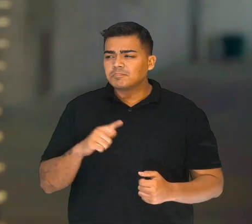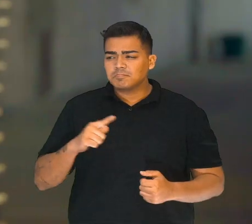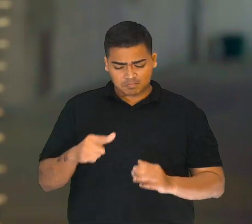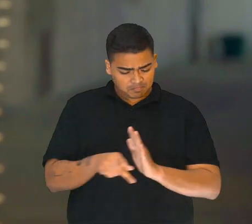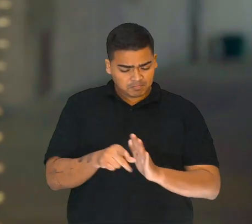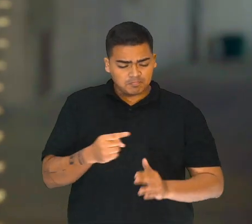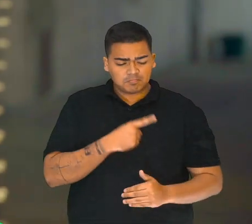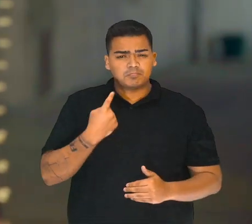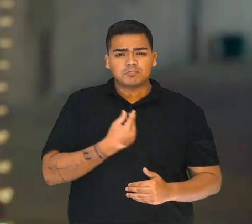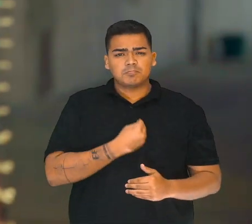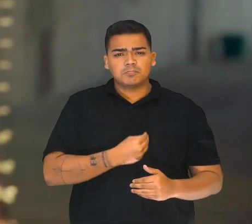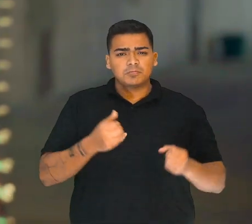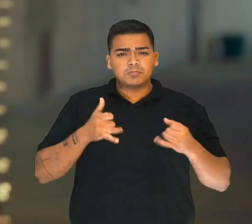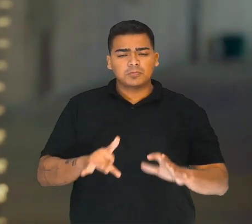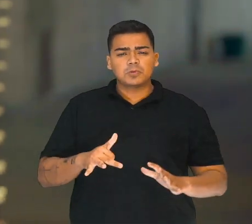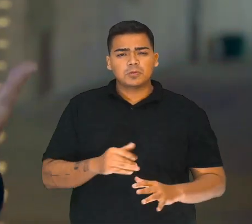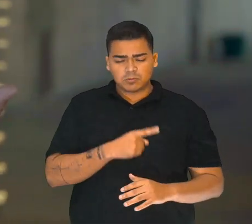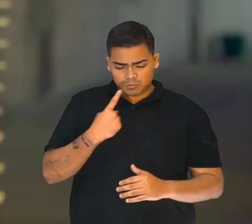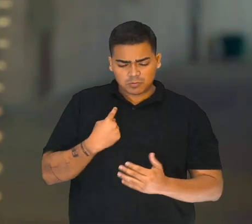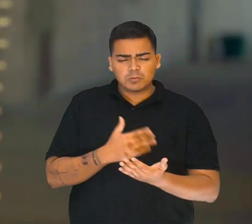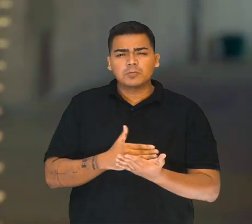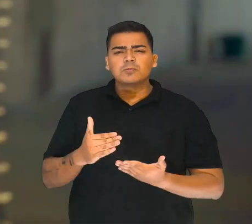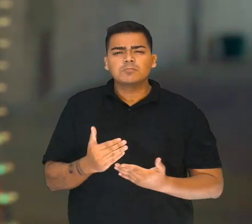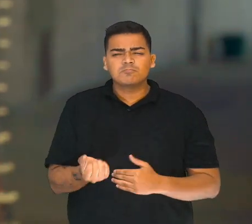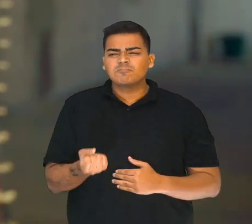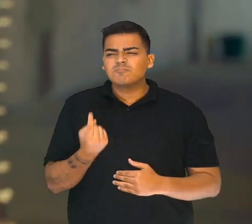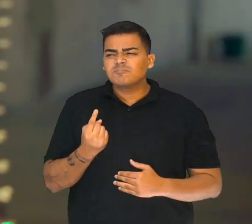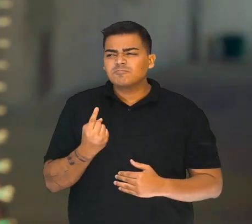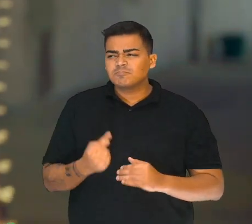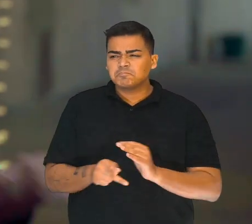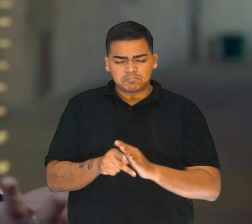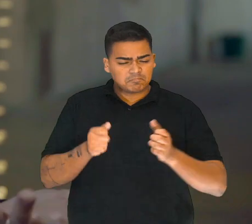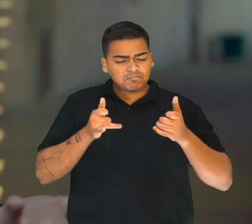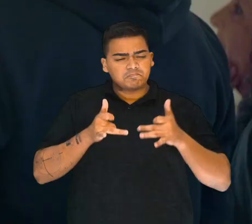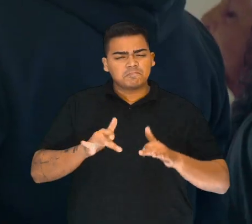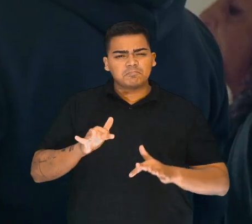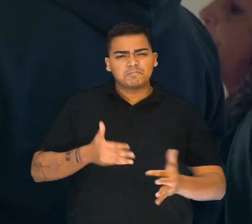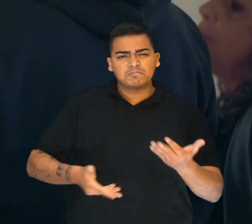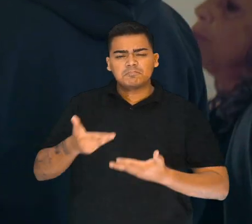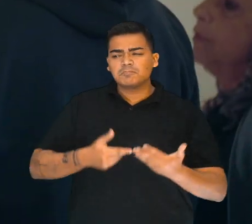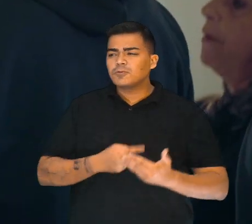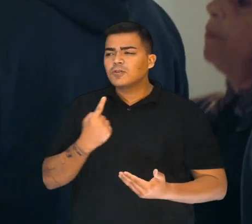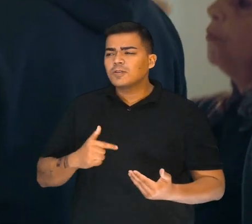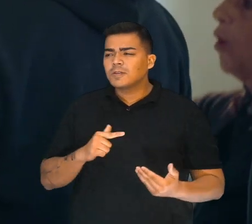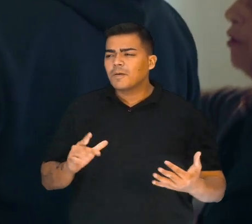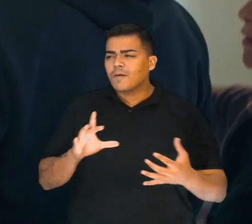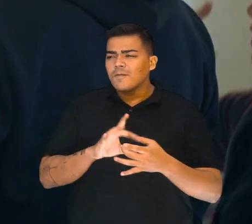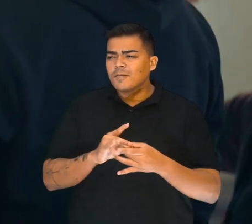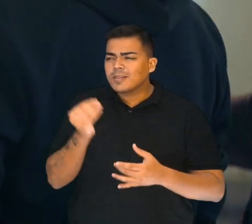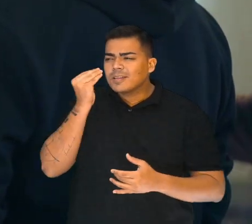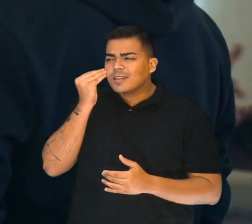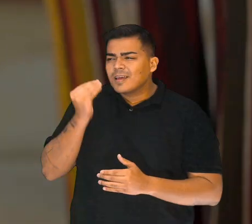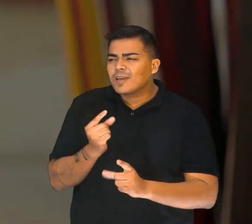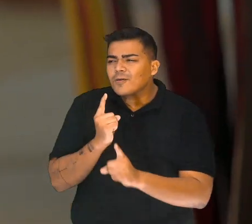muito da nossa própria natureza. Quer dizer, nós nos tornamos estranhos para a natureza e vice-versa. Então a gente está reconectando, a gente